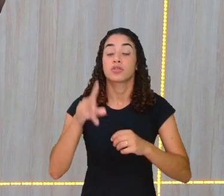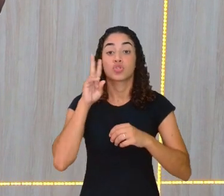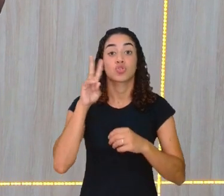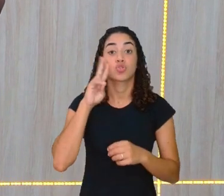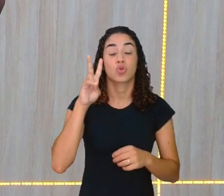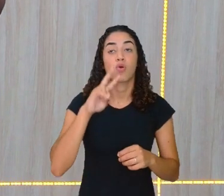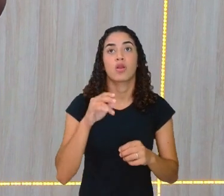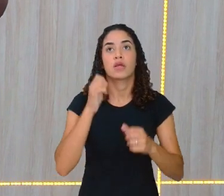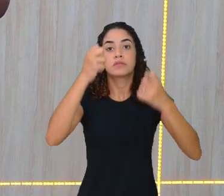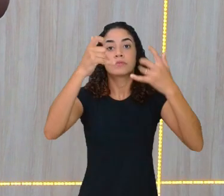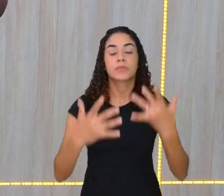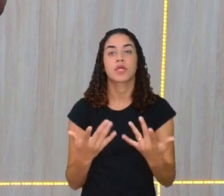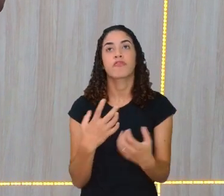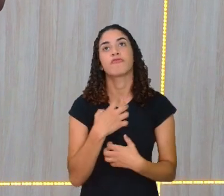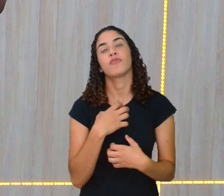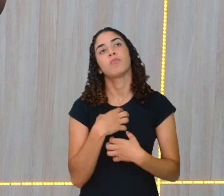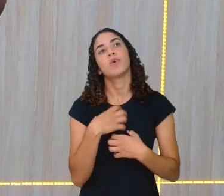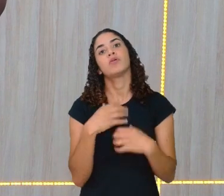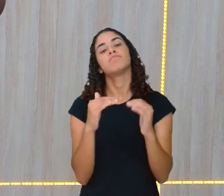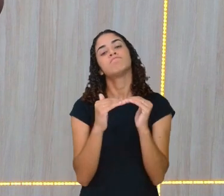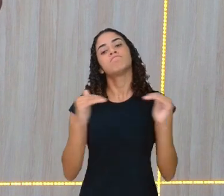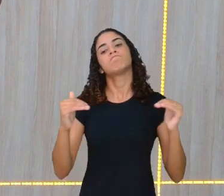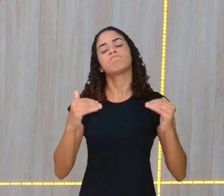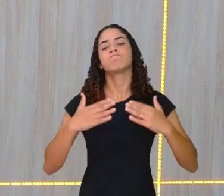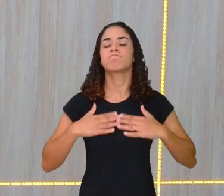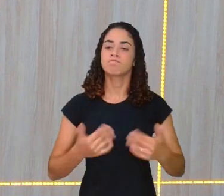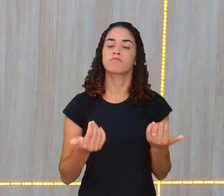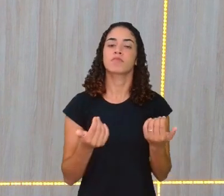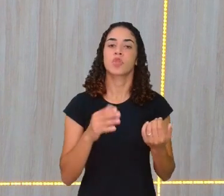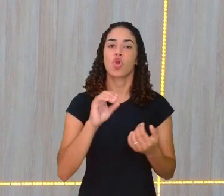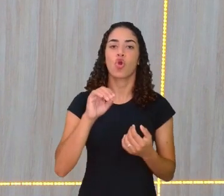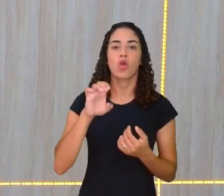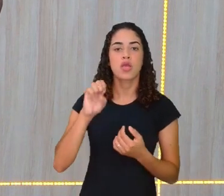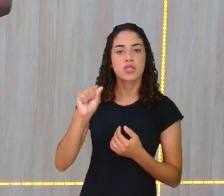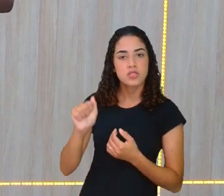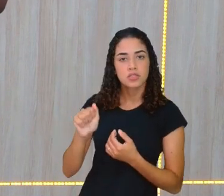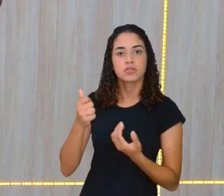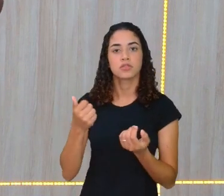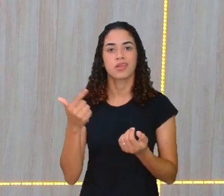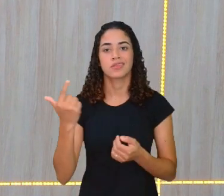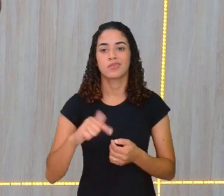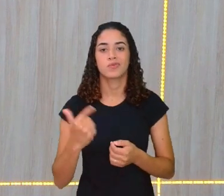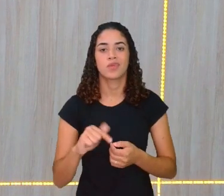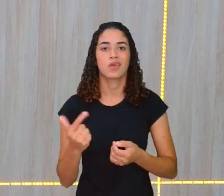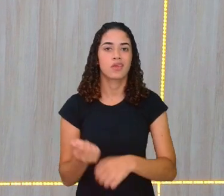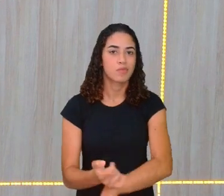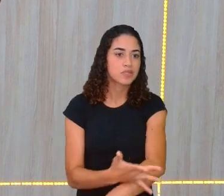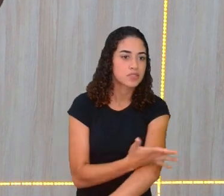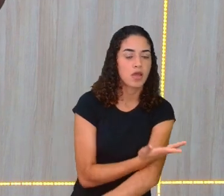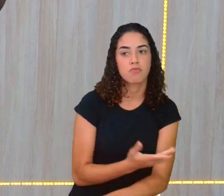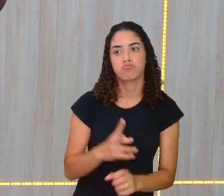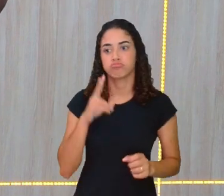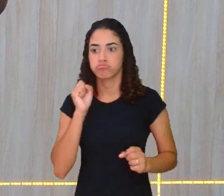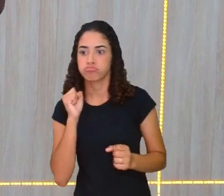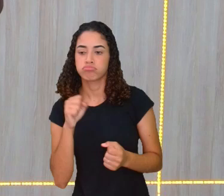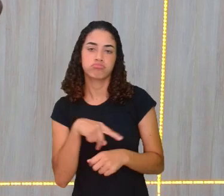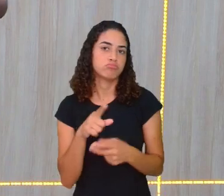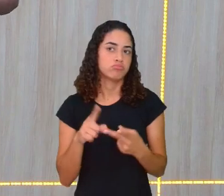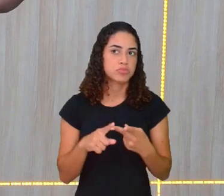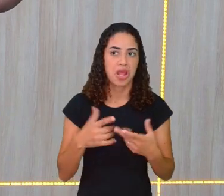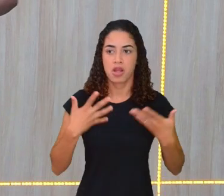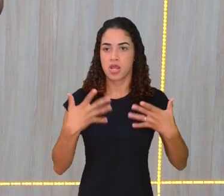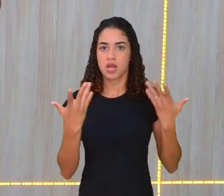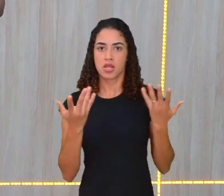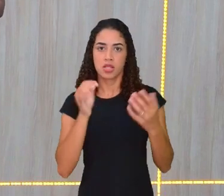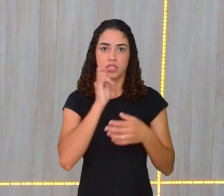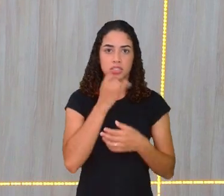de forma plena, né? De forma coesa, tá certo? Sem demonstrações excessivas de